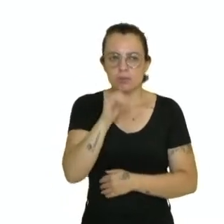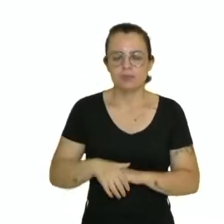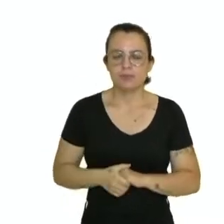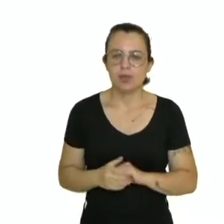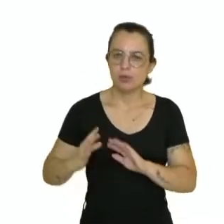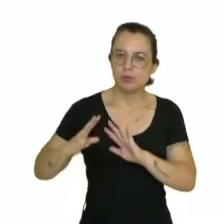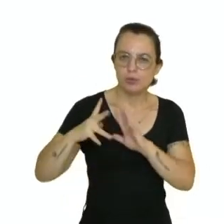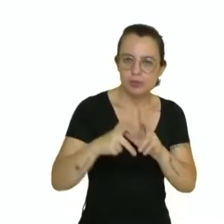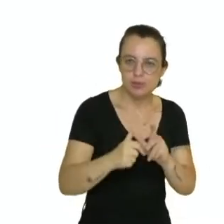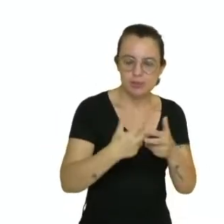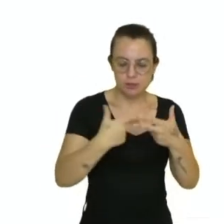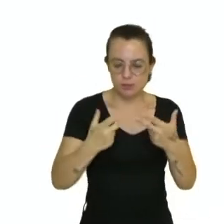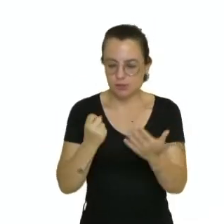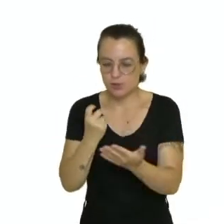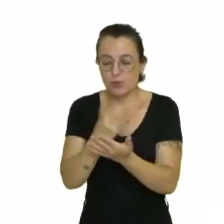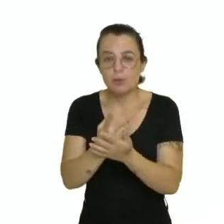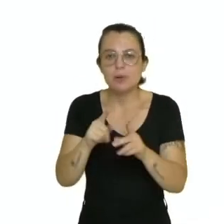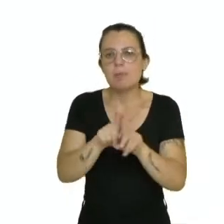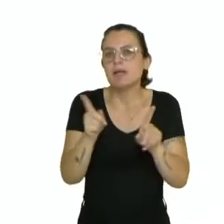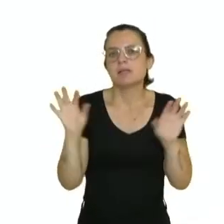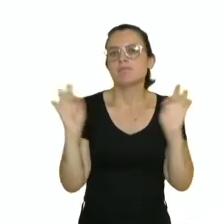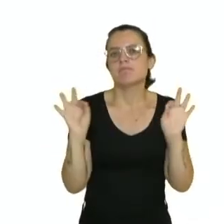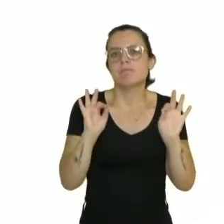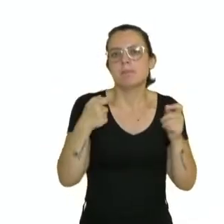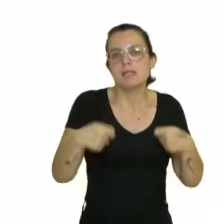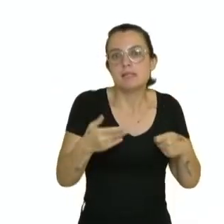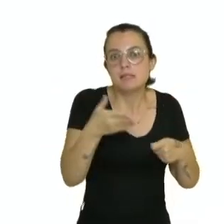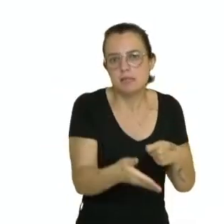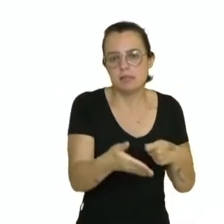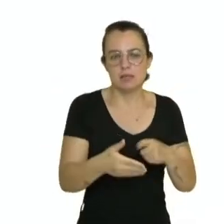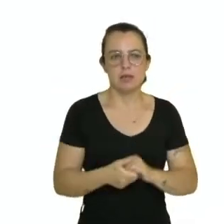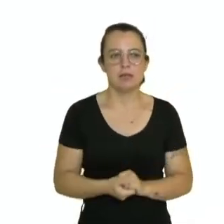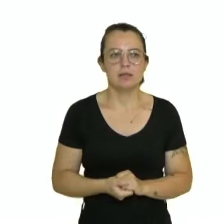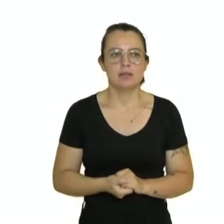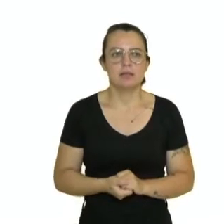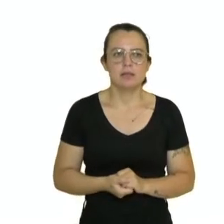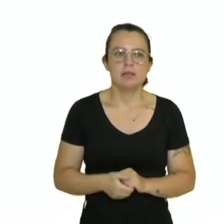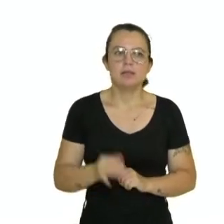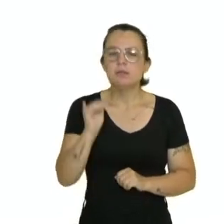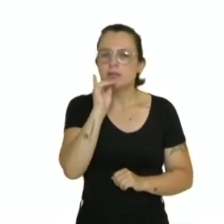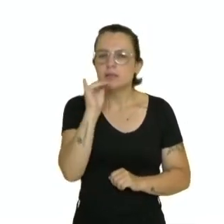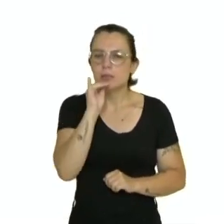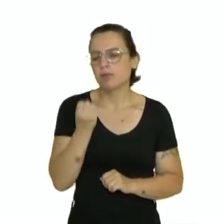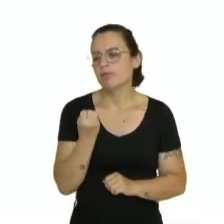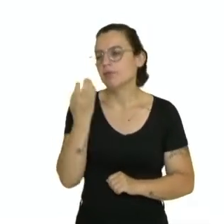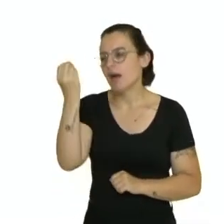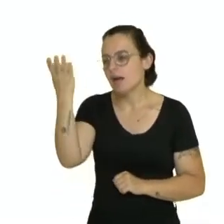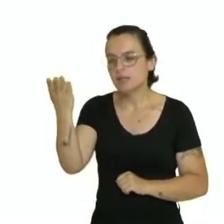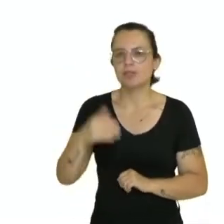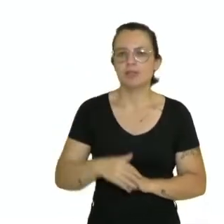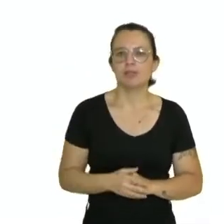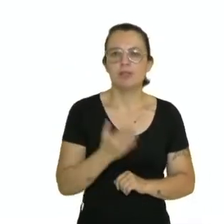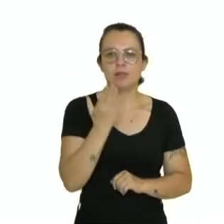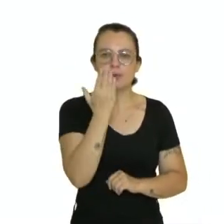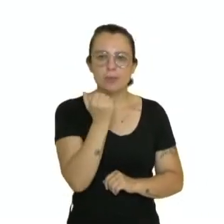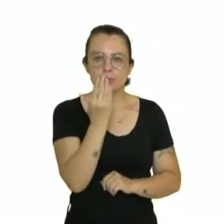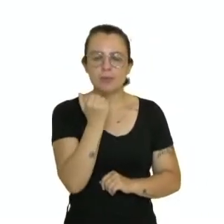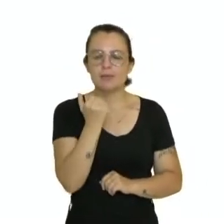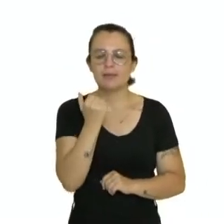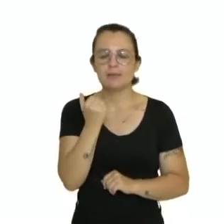você compra, mas não precisa necessariamente. Aqui inclui-se viagens,